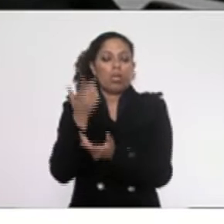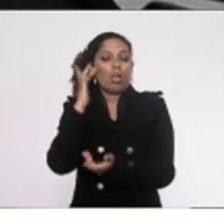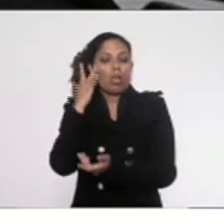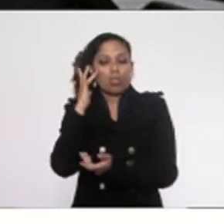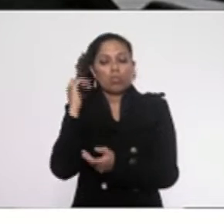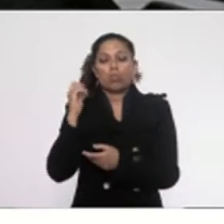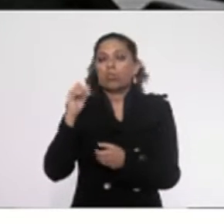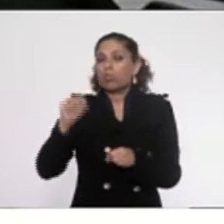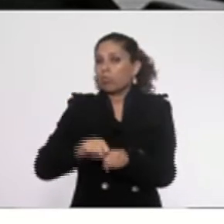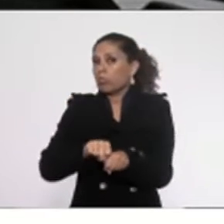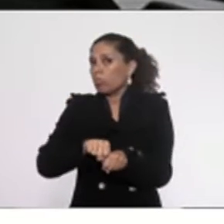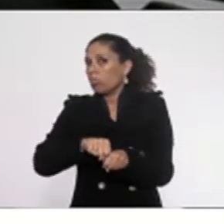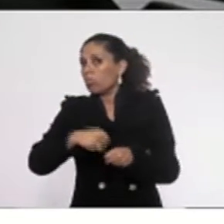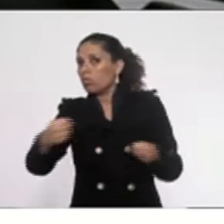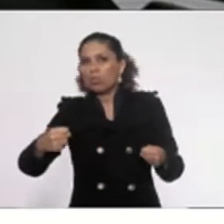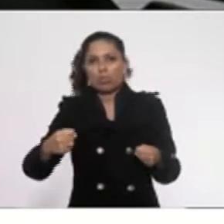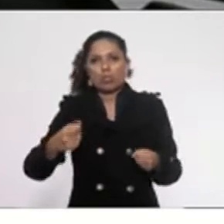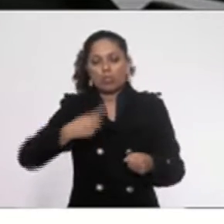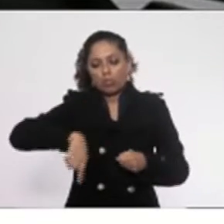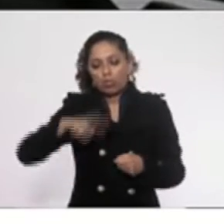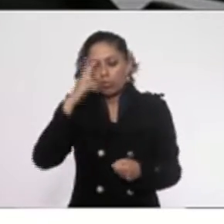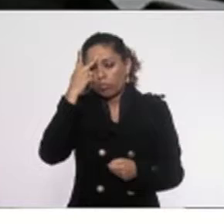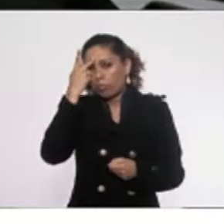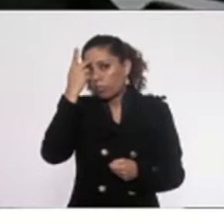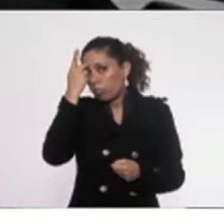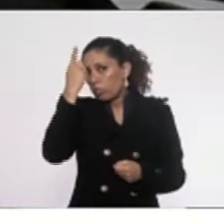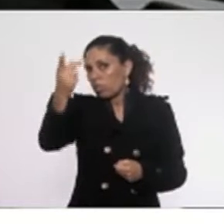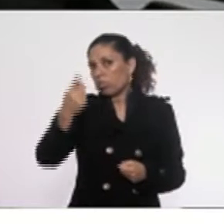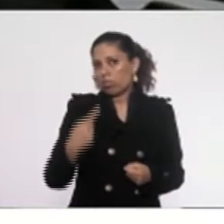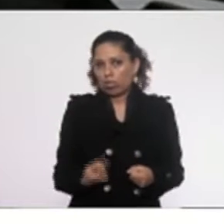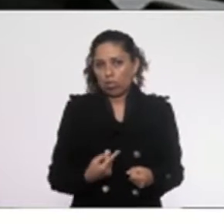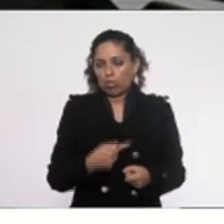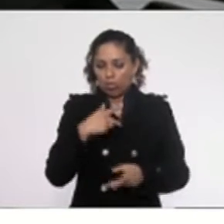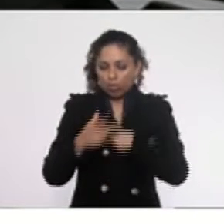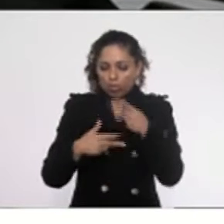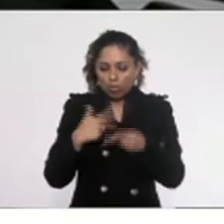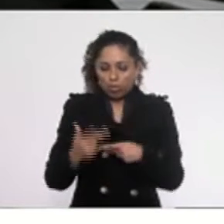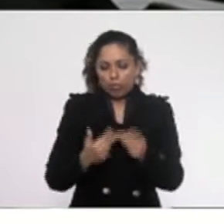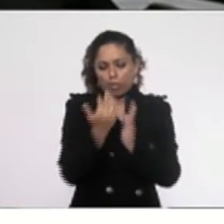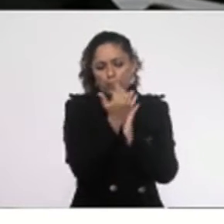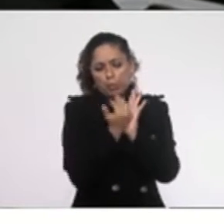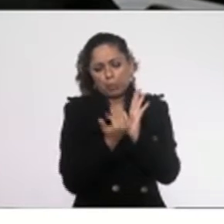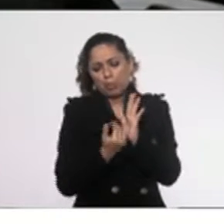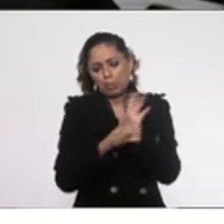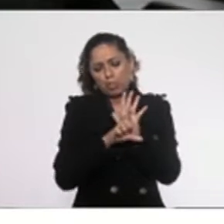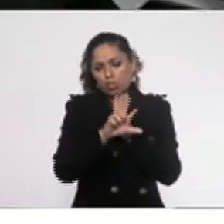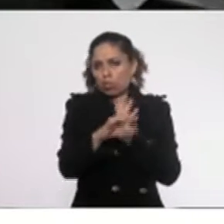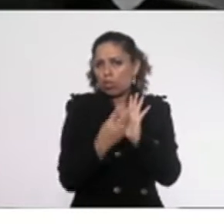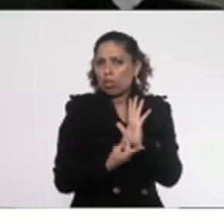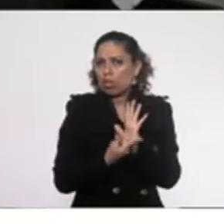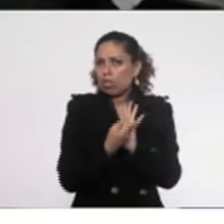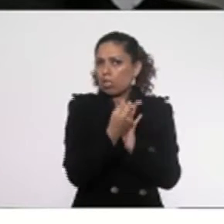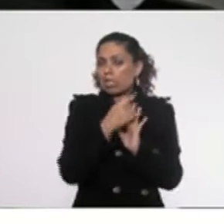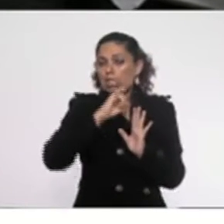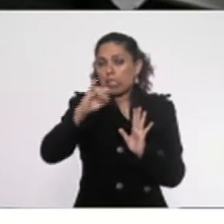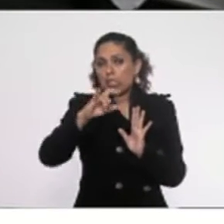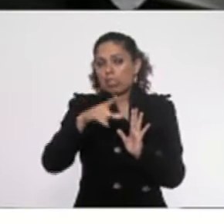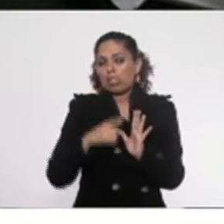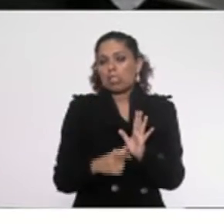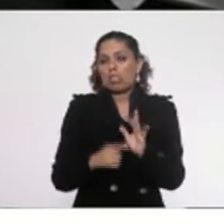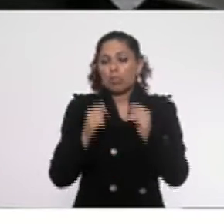acho que é impossível nós pensarmos em qualquer diretriz orçamentária sem